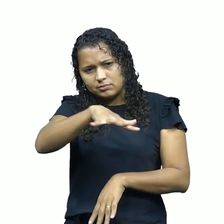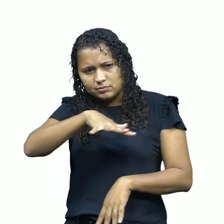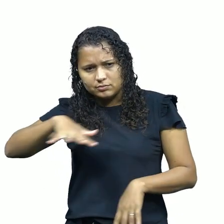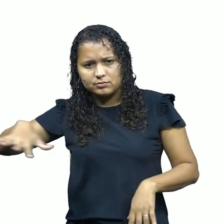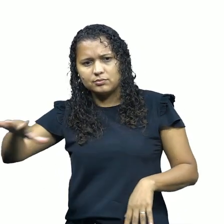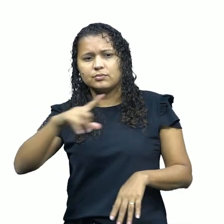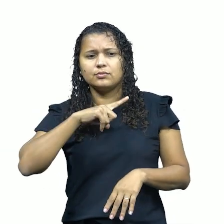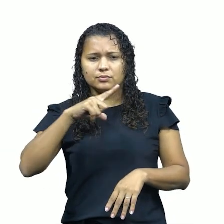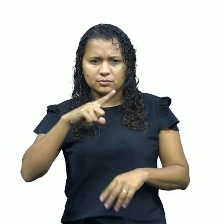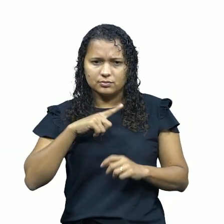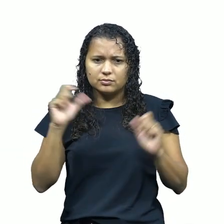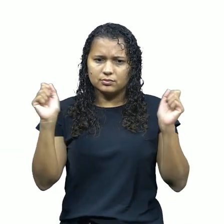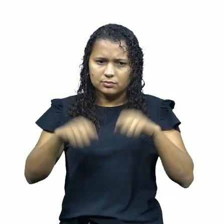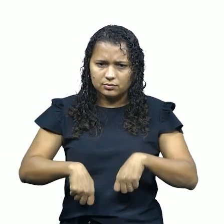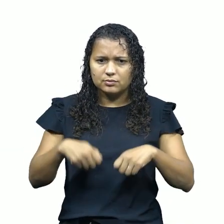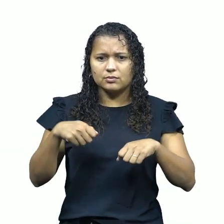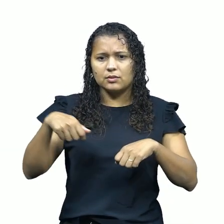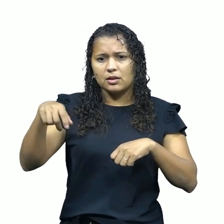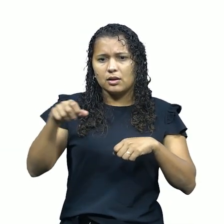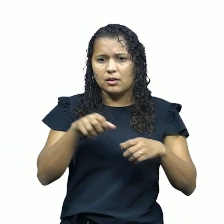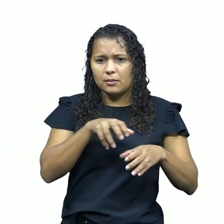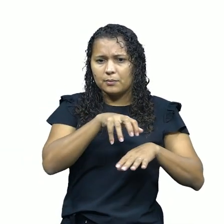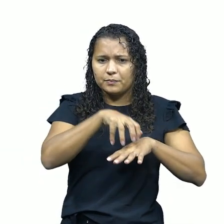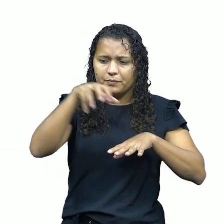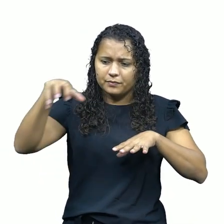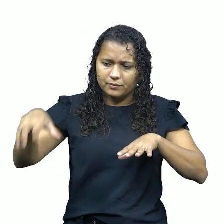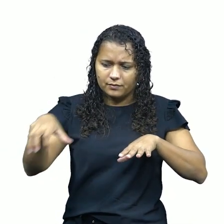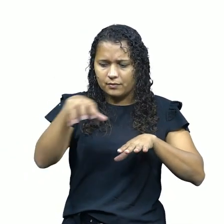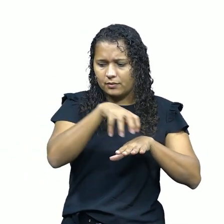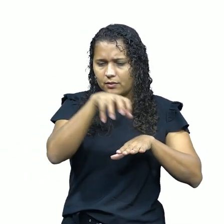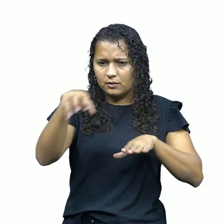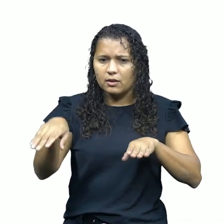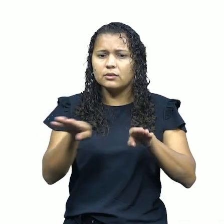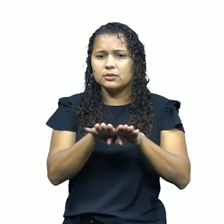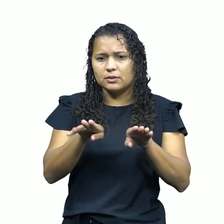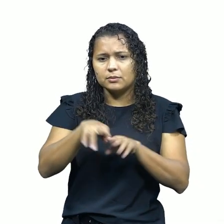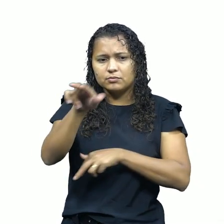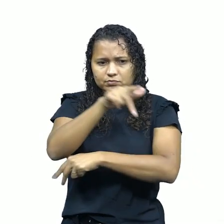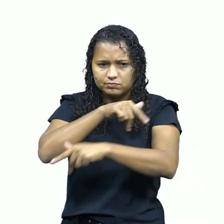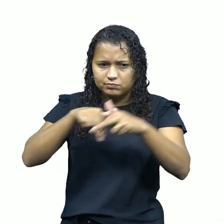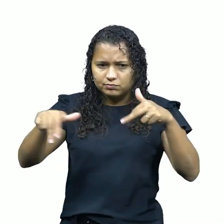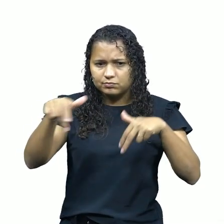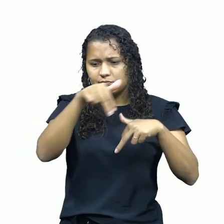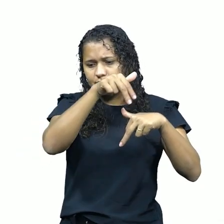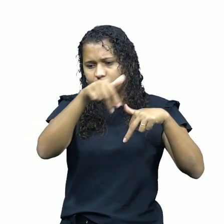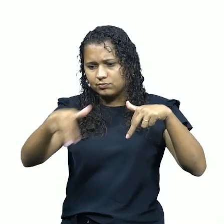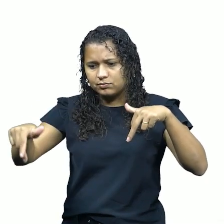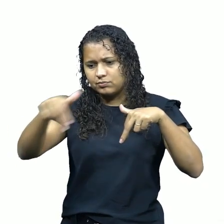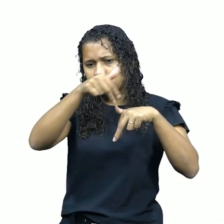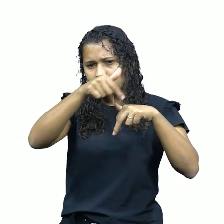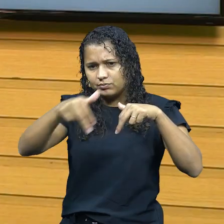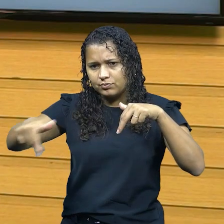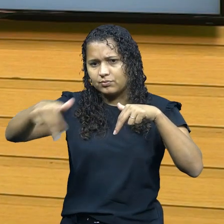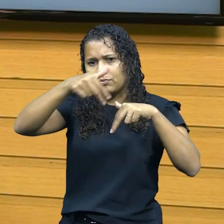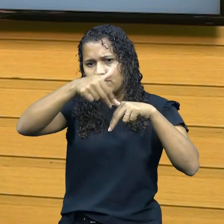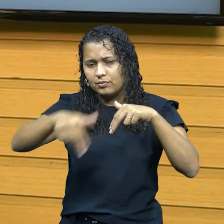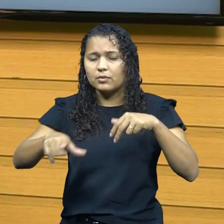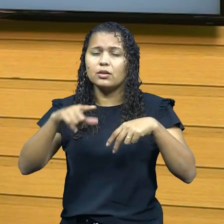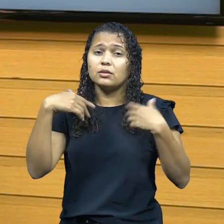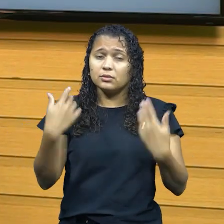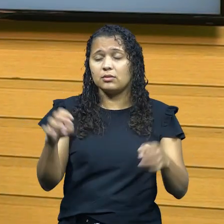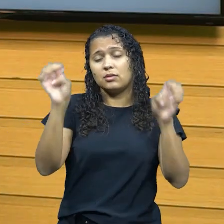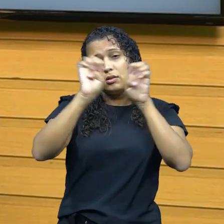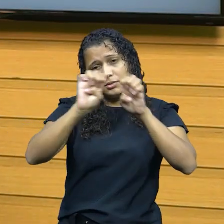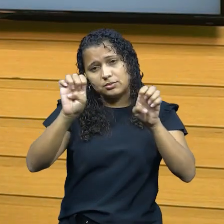pátios dos terminais de embarque e desembarque de cargas e passageiros e dos pátios das áreas de armazenagem. Então, além